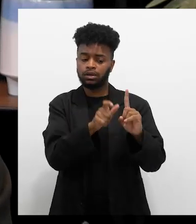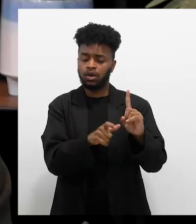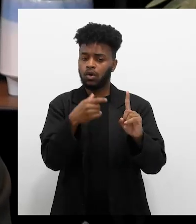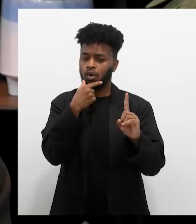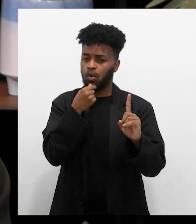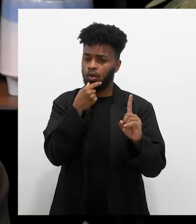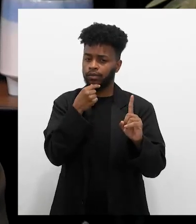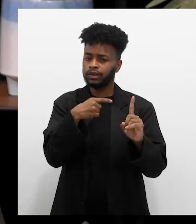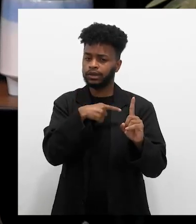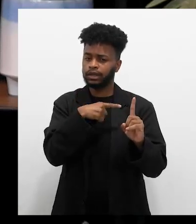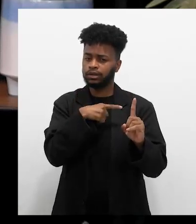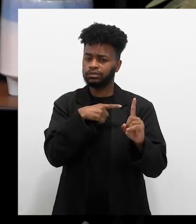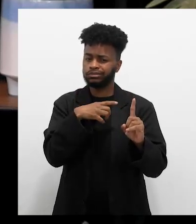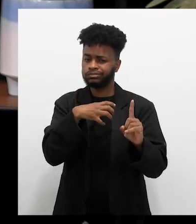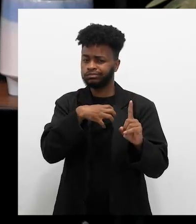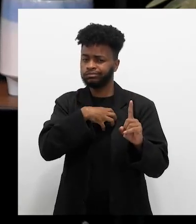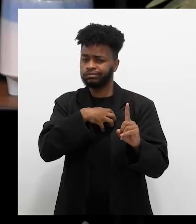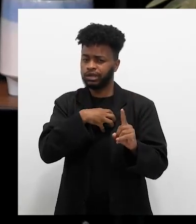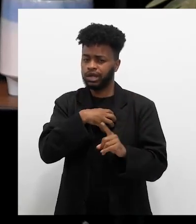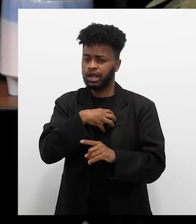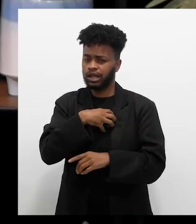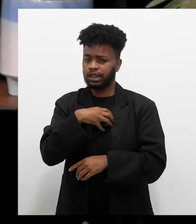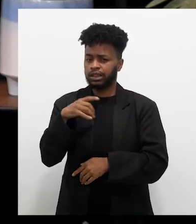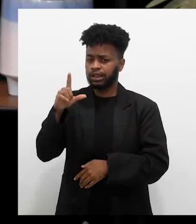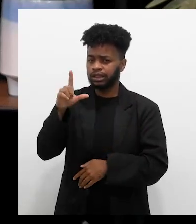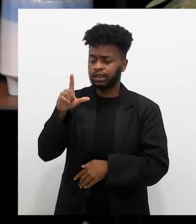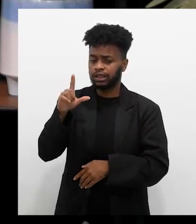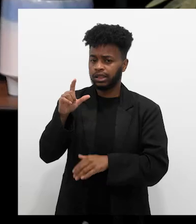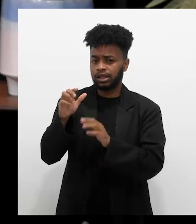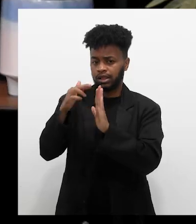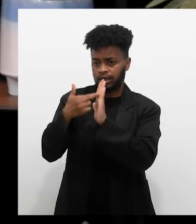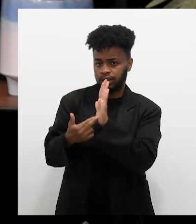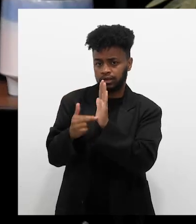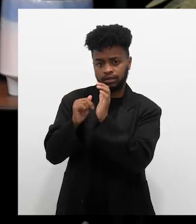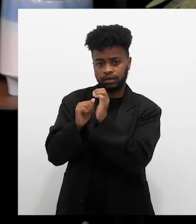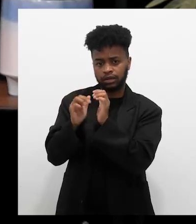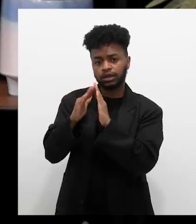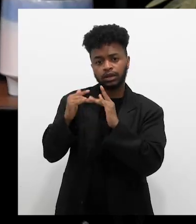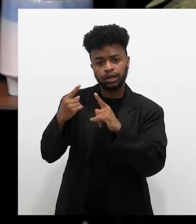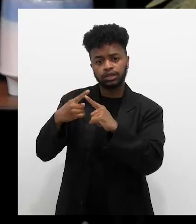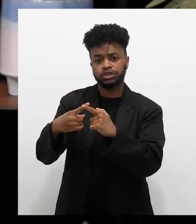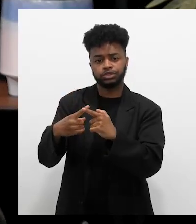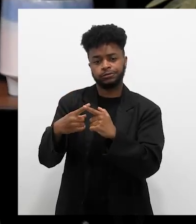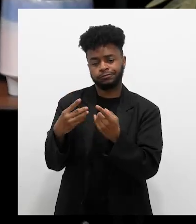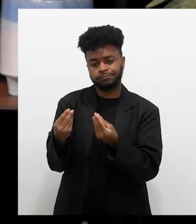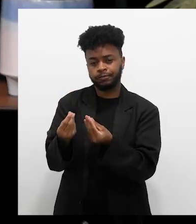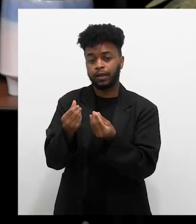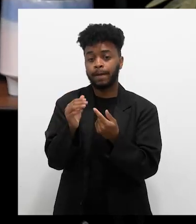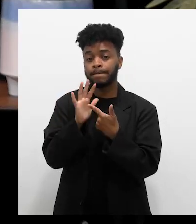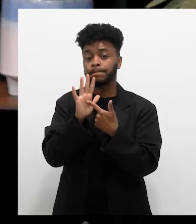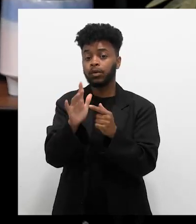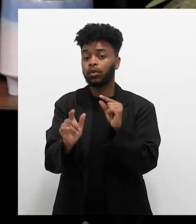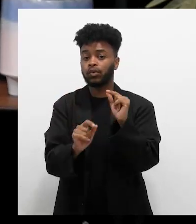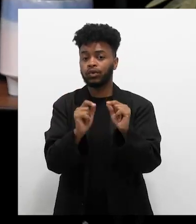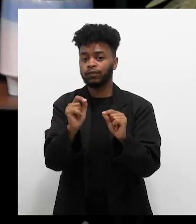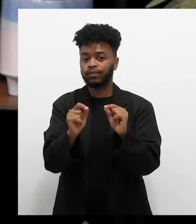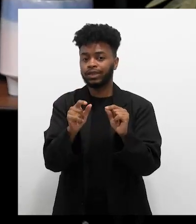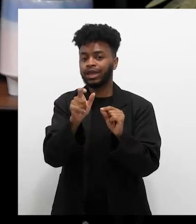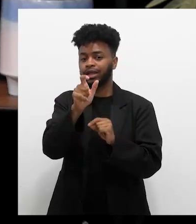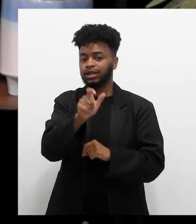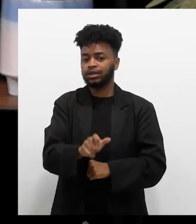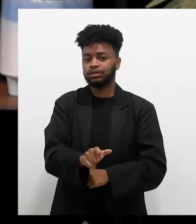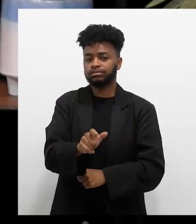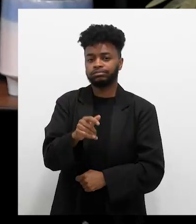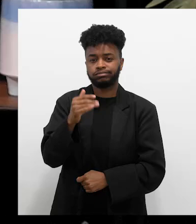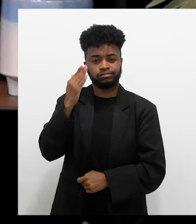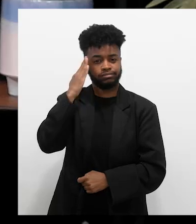que tem um sentido, um senso litúrgico muito apurado. A missa por ele celebrada mostra que ele tem